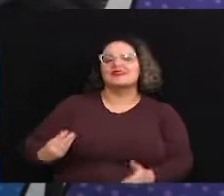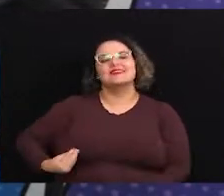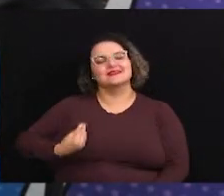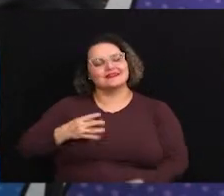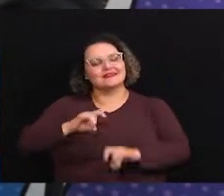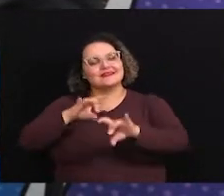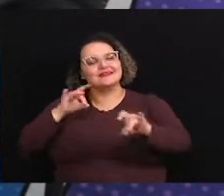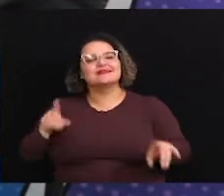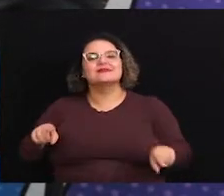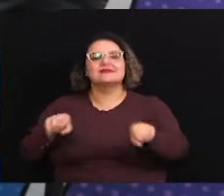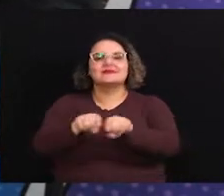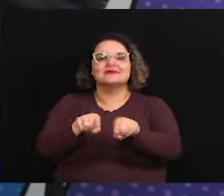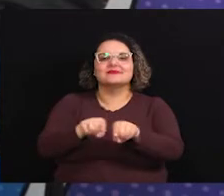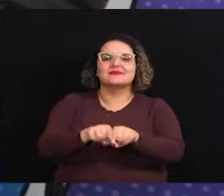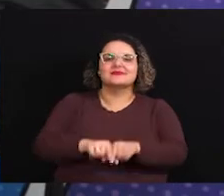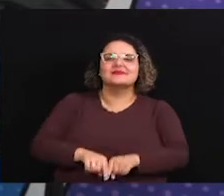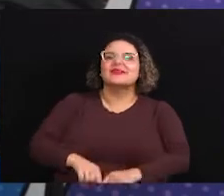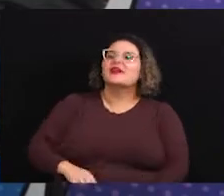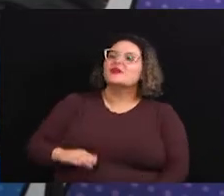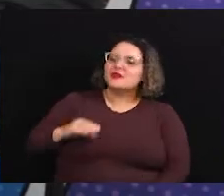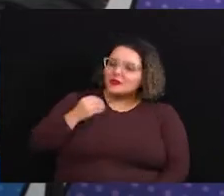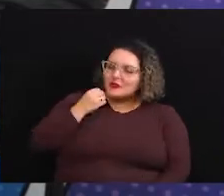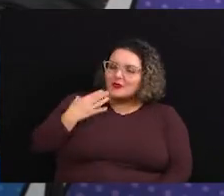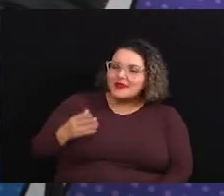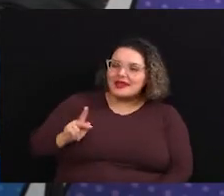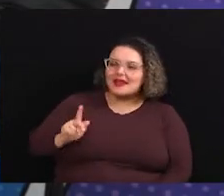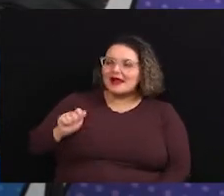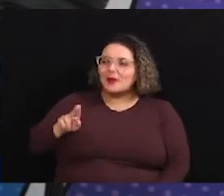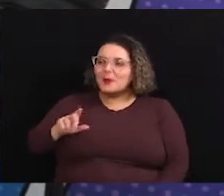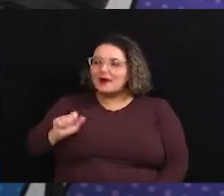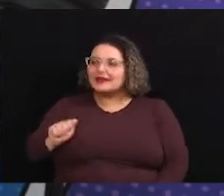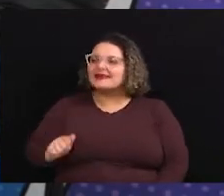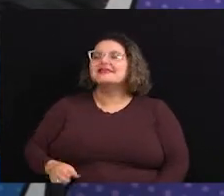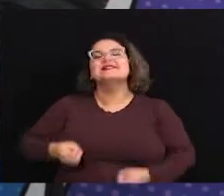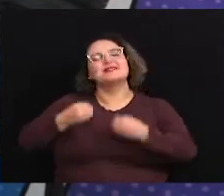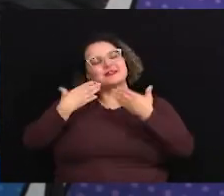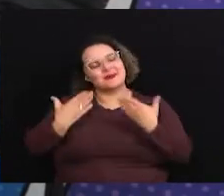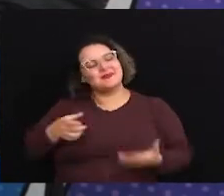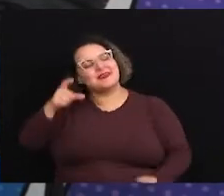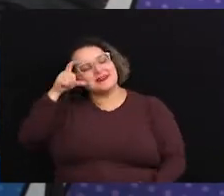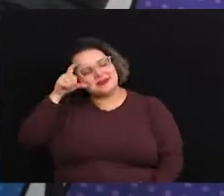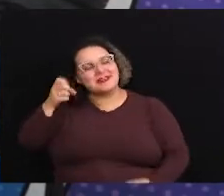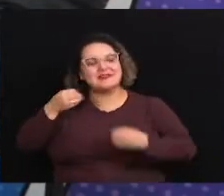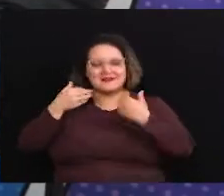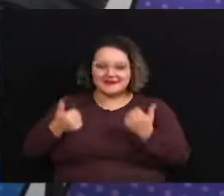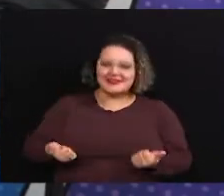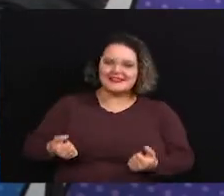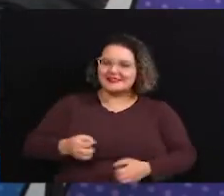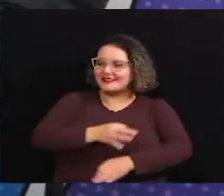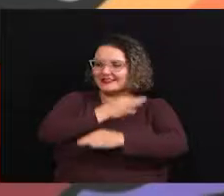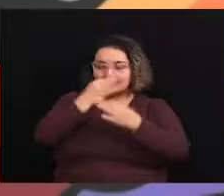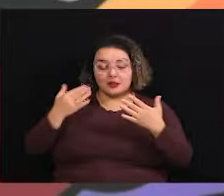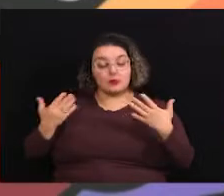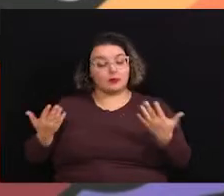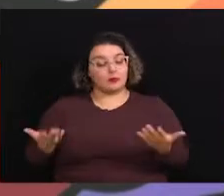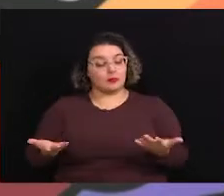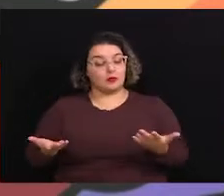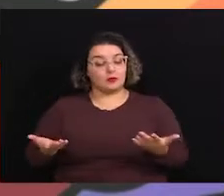está aqui conectado também, é o Caluan. Tudo bem, Caluan? Tudo bem, Michel, tudo bem? Tudo